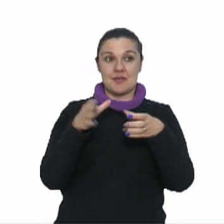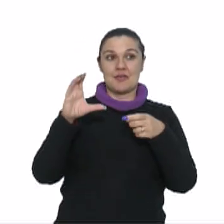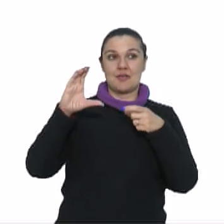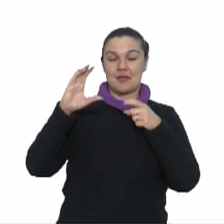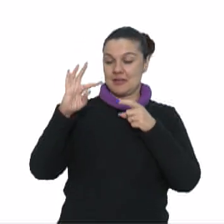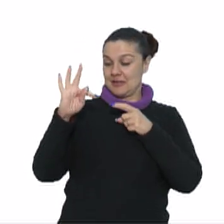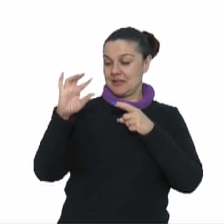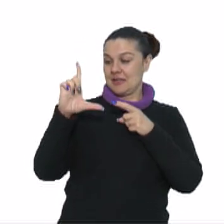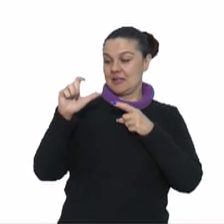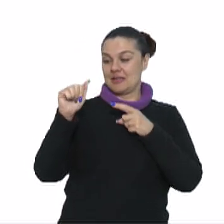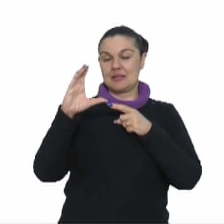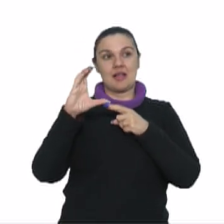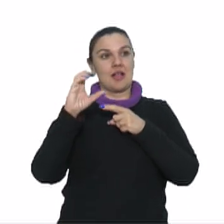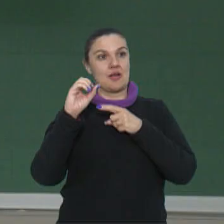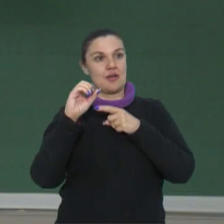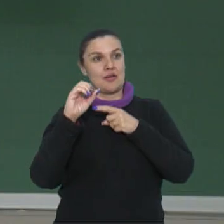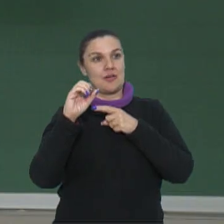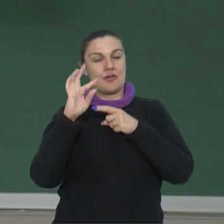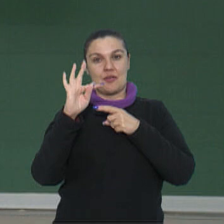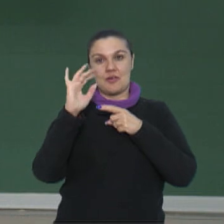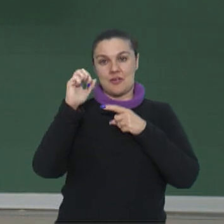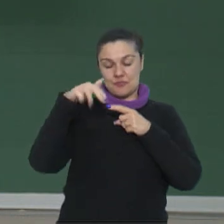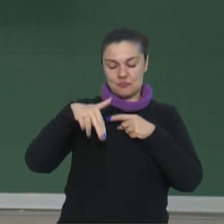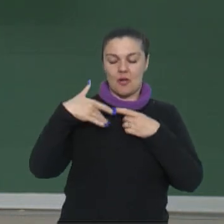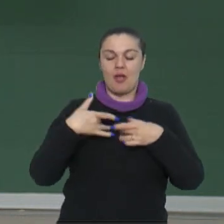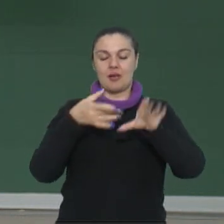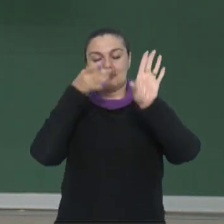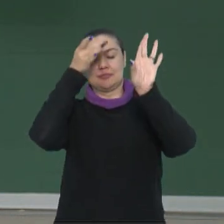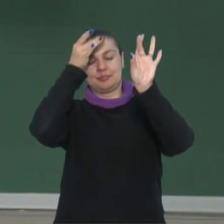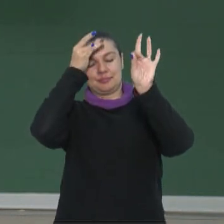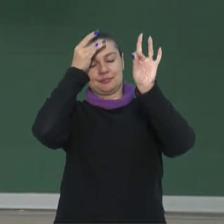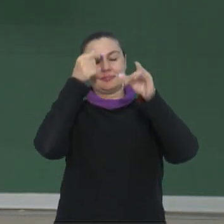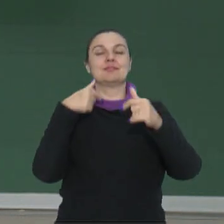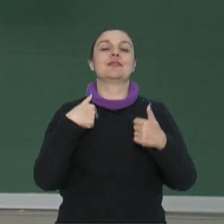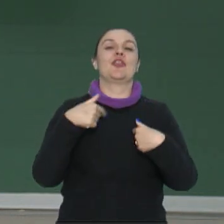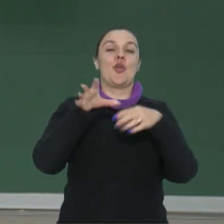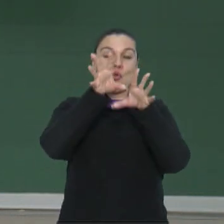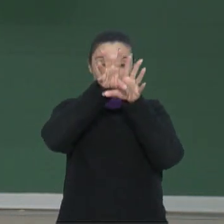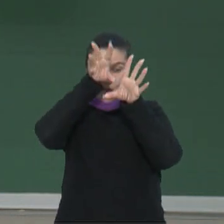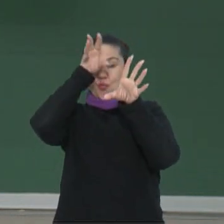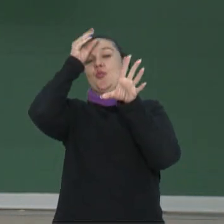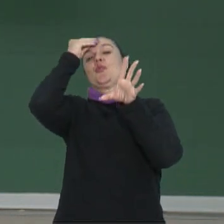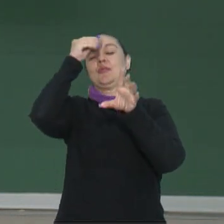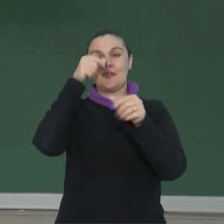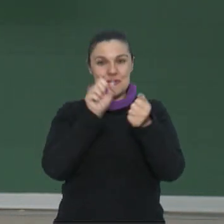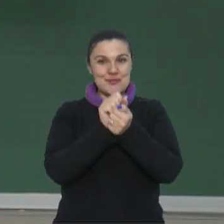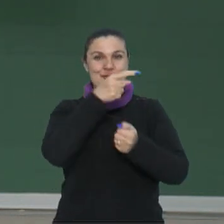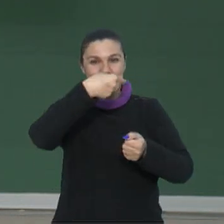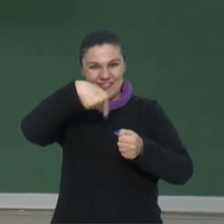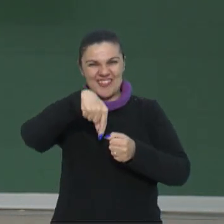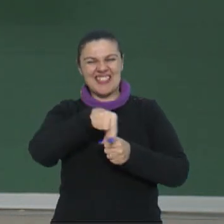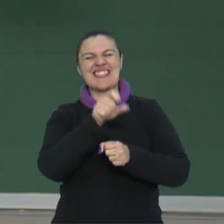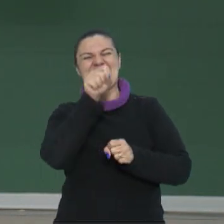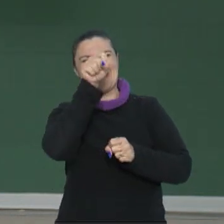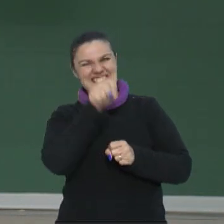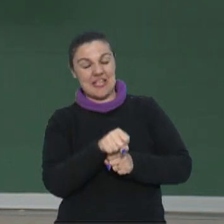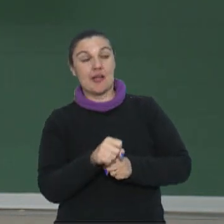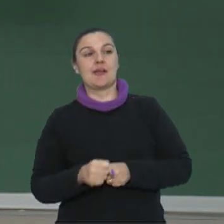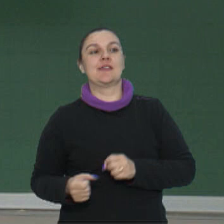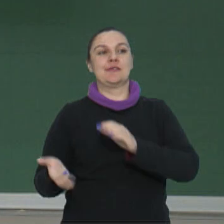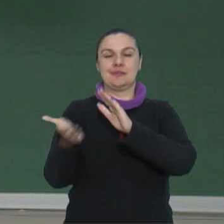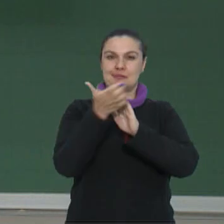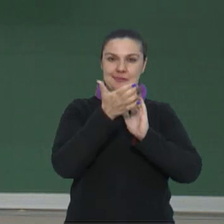tlacotins. Como que o professor sabe? A telecinese. Não esqueça disso. Claro que o professor está junto com vocês nessa aí.